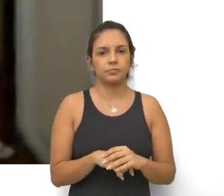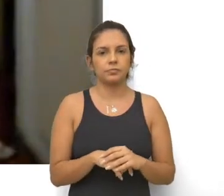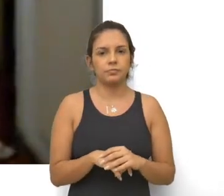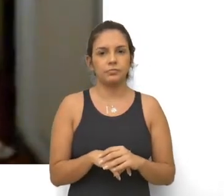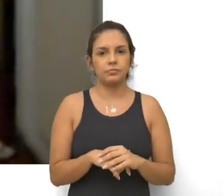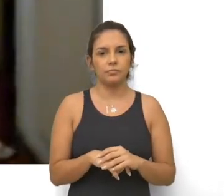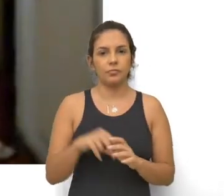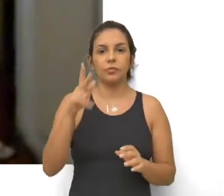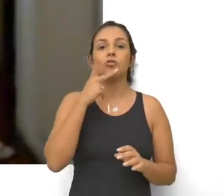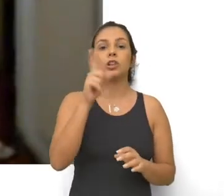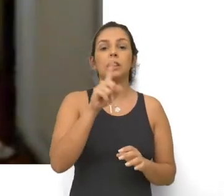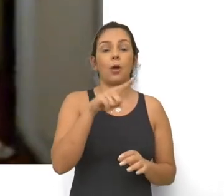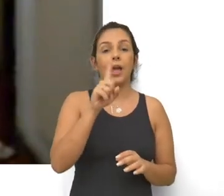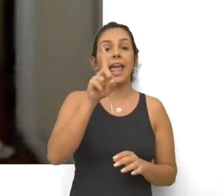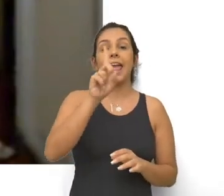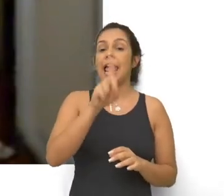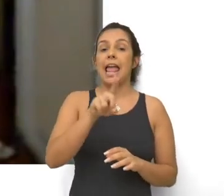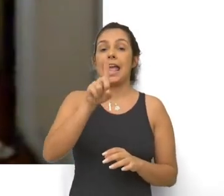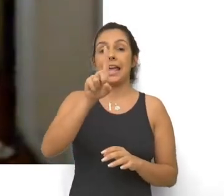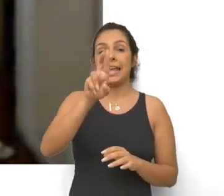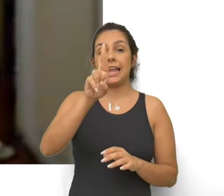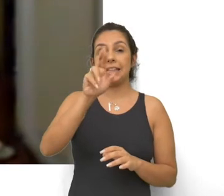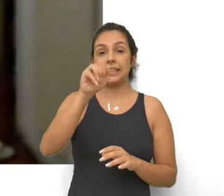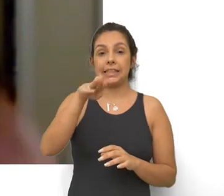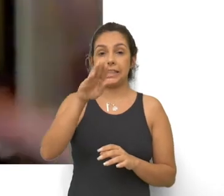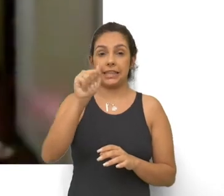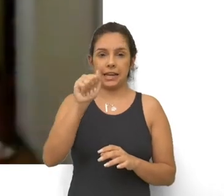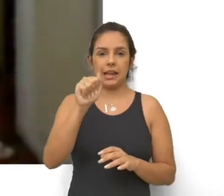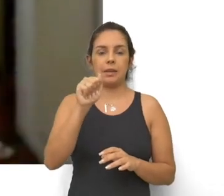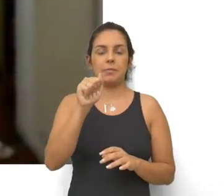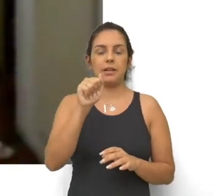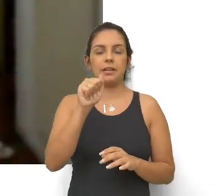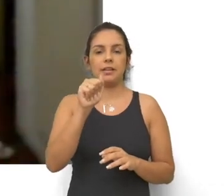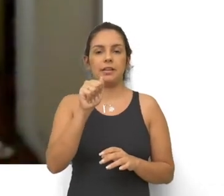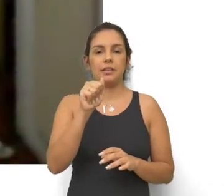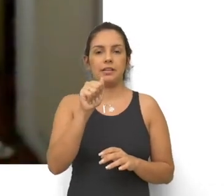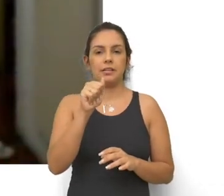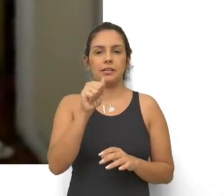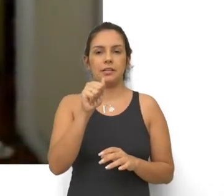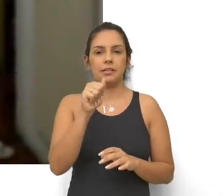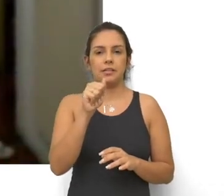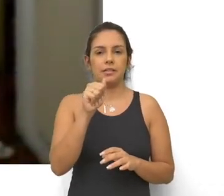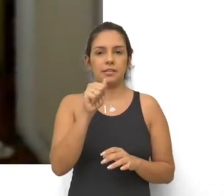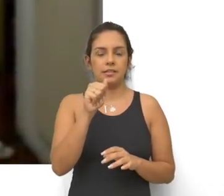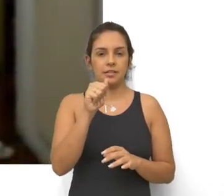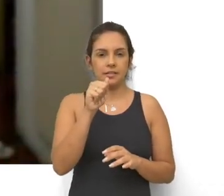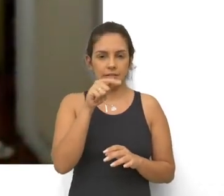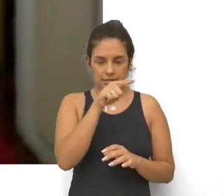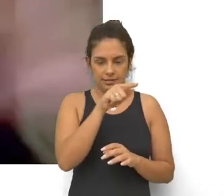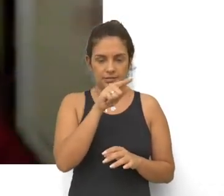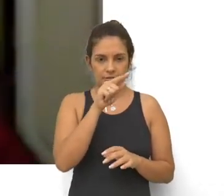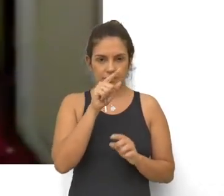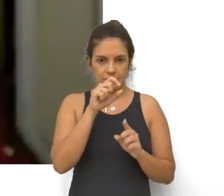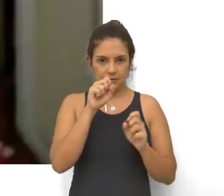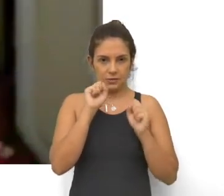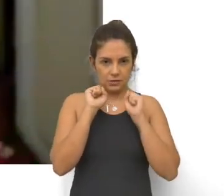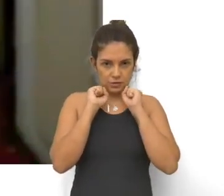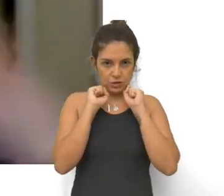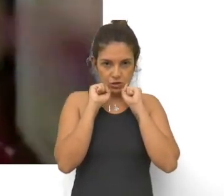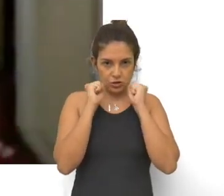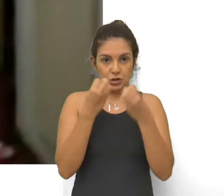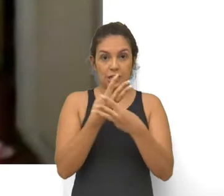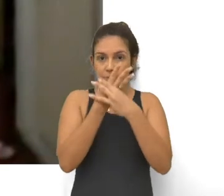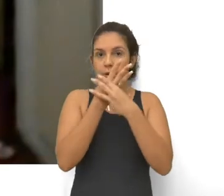Acho que isso não é tragédia, isso é o drama. A tragédia, Shakespeare, etc., não tem ressentimento, tem finais drásticos, são pessoas que vão